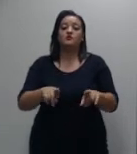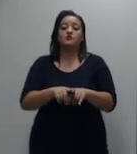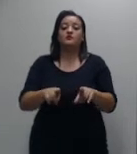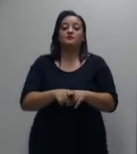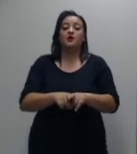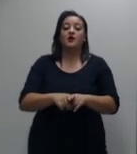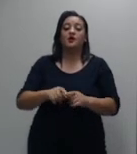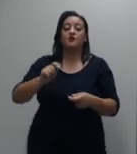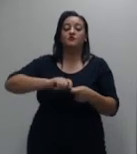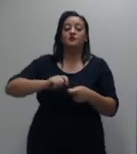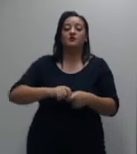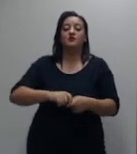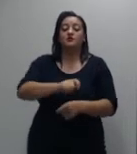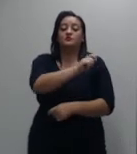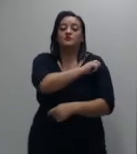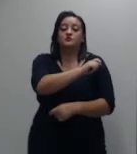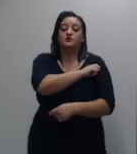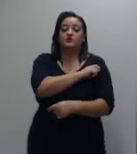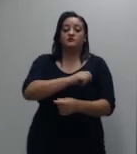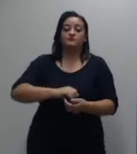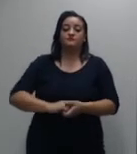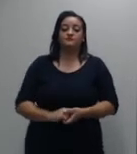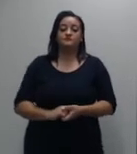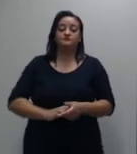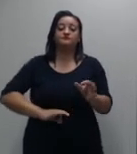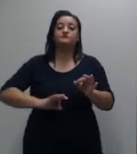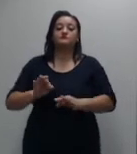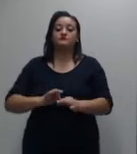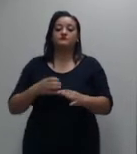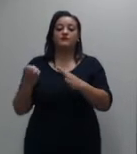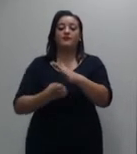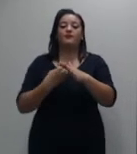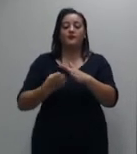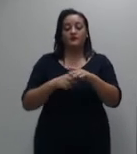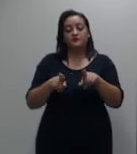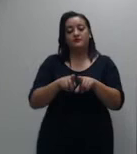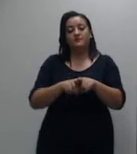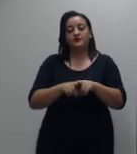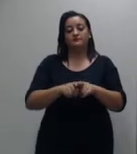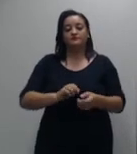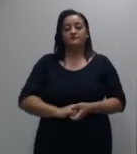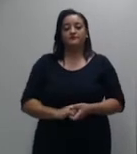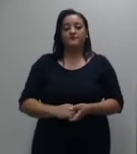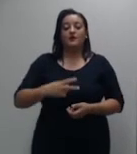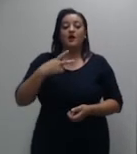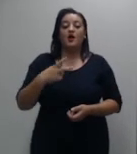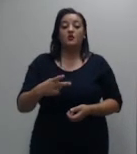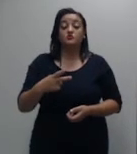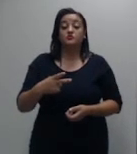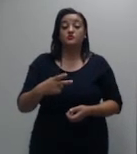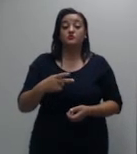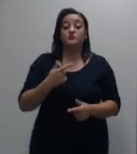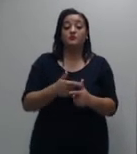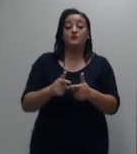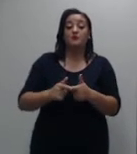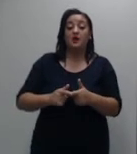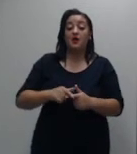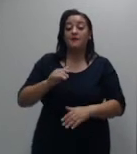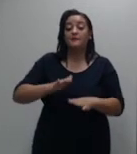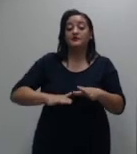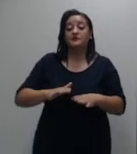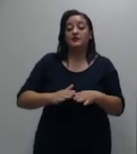Proposta no Rio de Janeiro pelo controlador na empresa há duas semanas basicamente